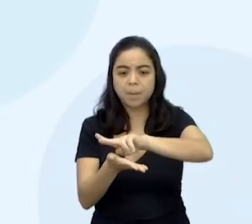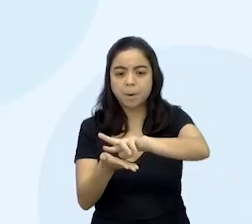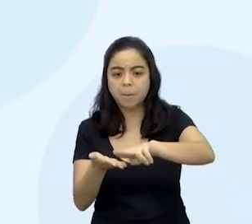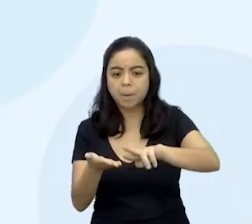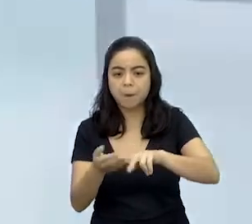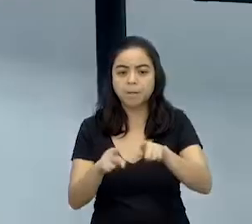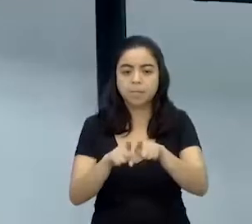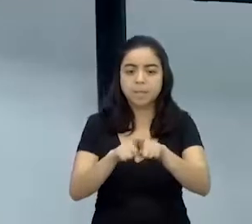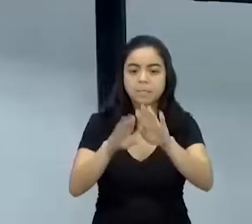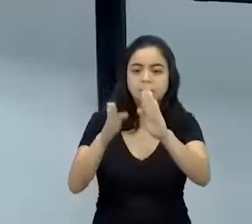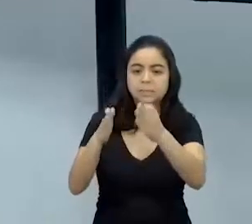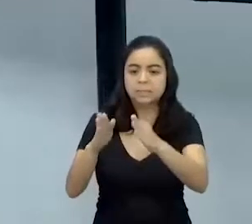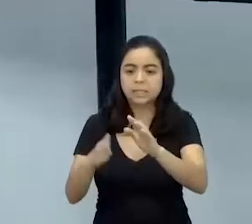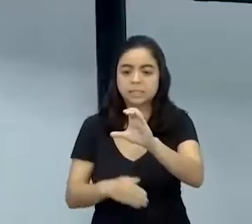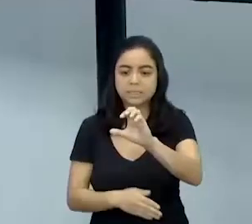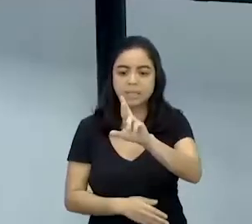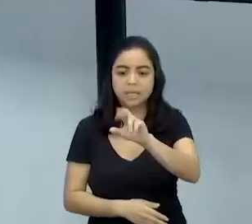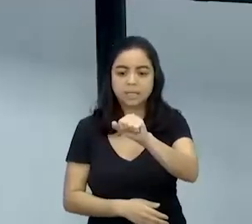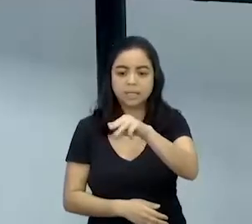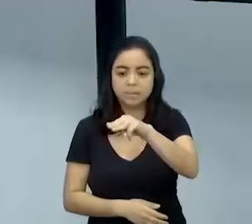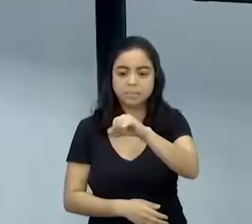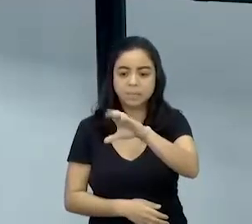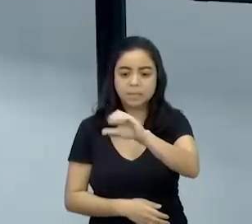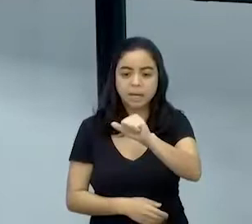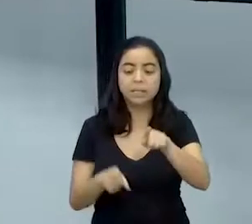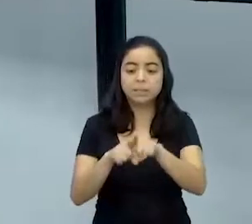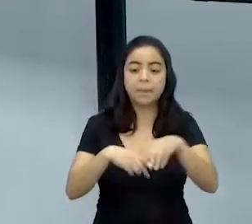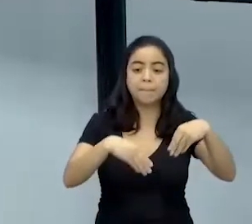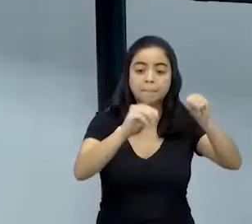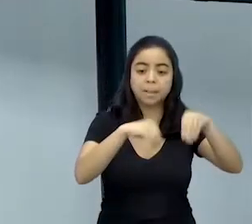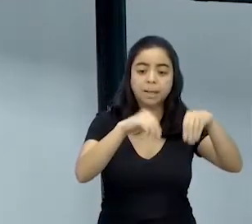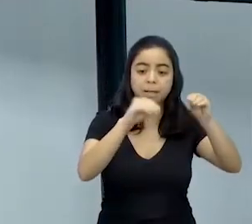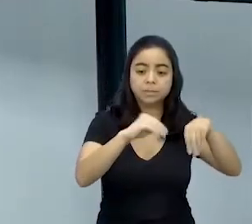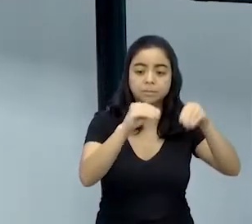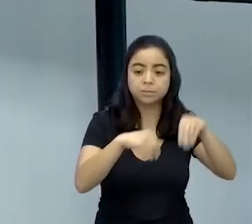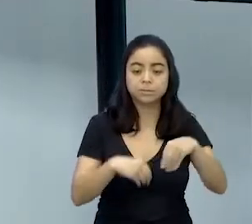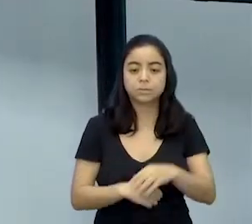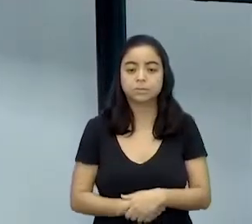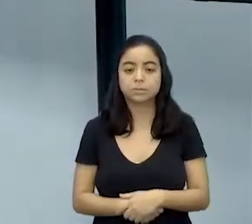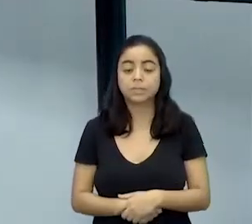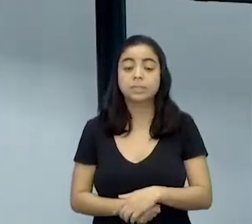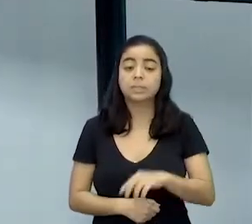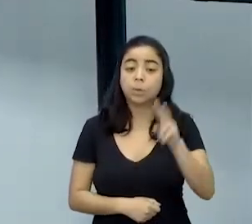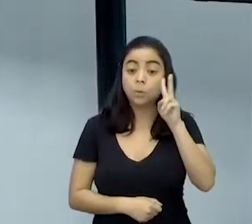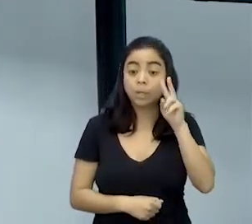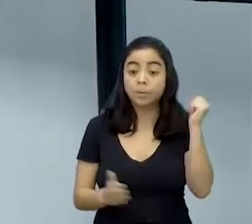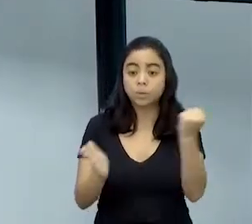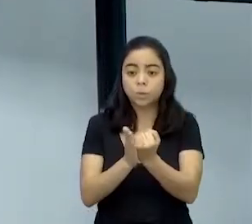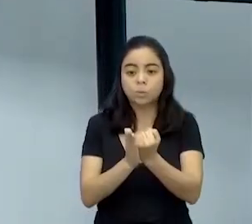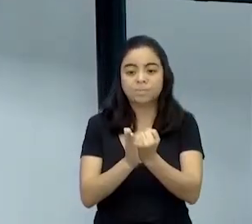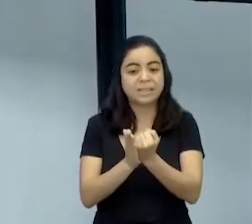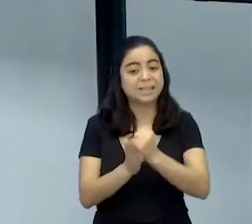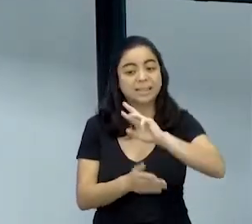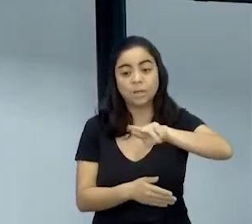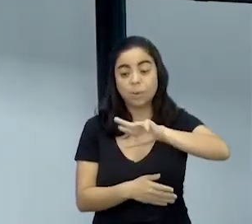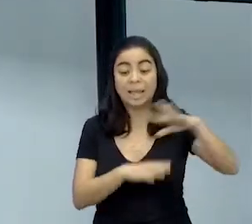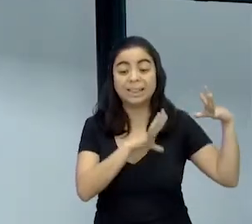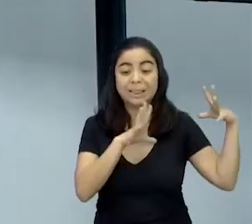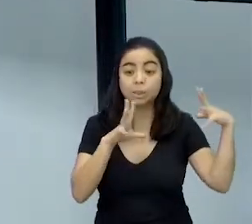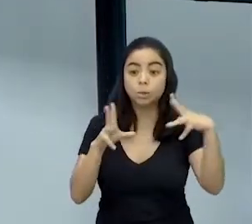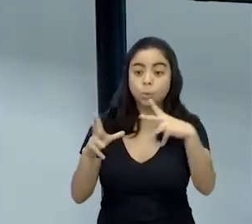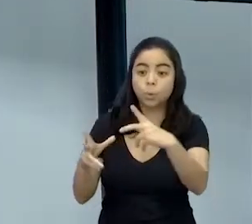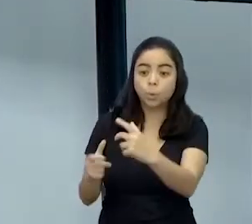cerâmicos e polímeros. Lembra que eu coloquei até uma marcação porque não são todos os materiais